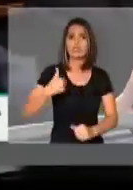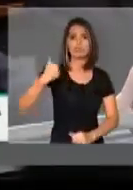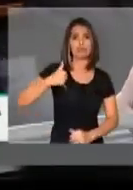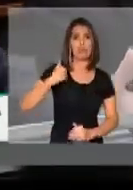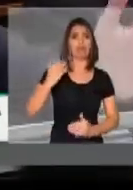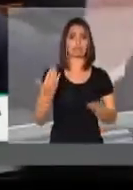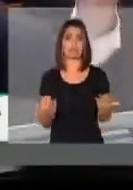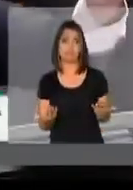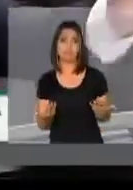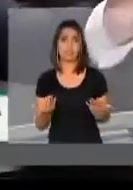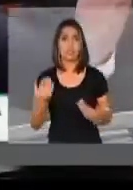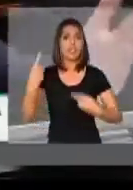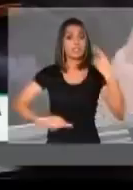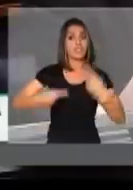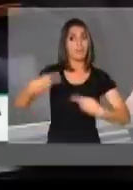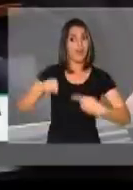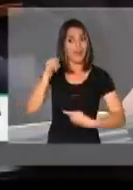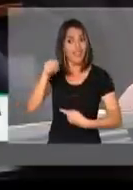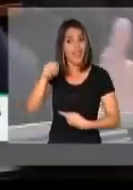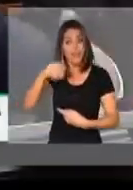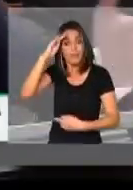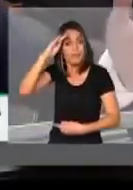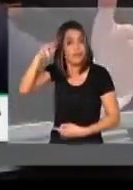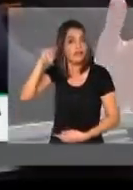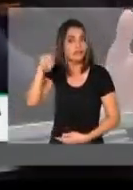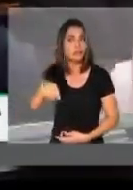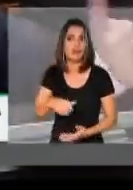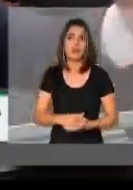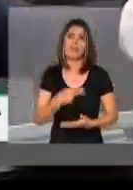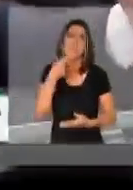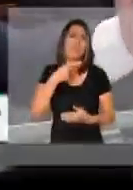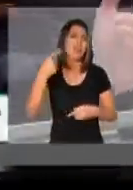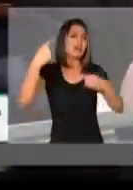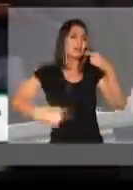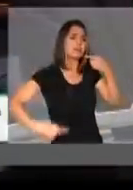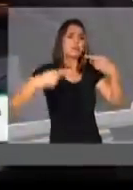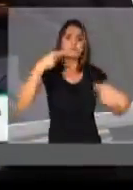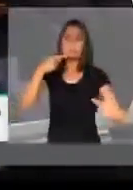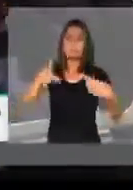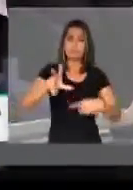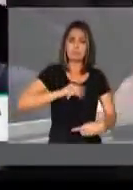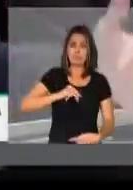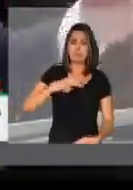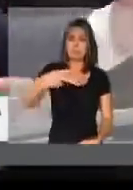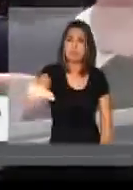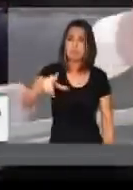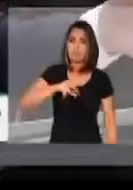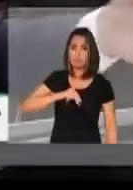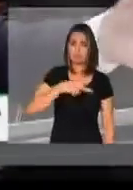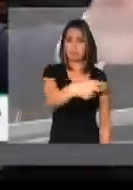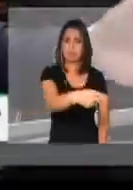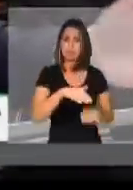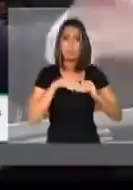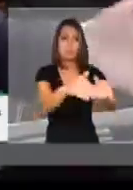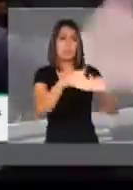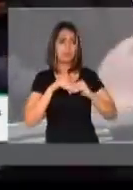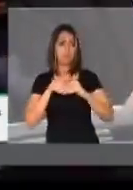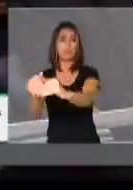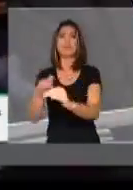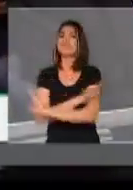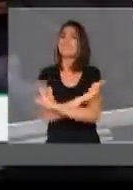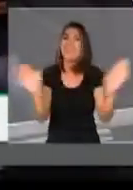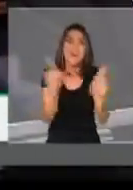esse o debate. Não dá para fugir desse debate. Eu não vou ficar disputando lacração aqui, mas a gente tem que aprofundar um